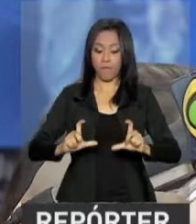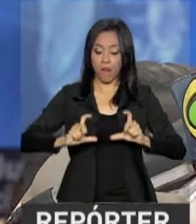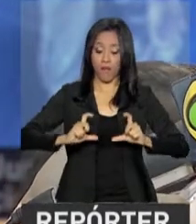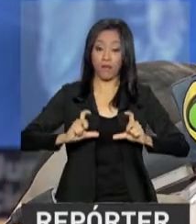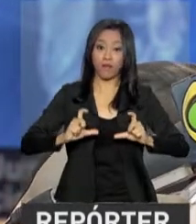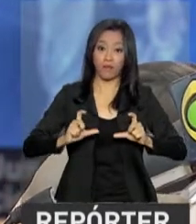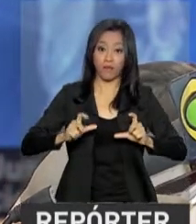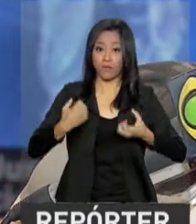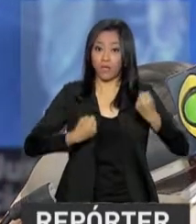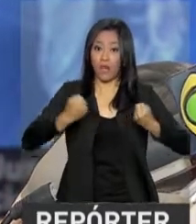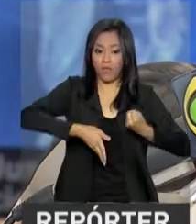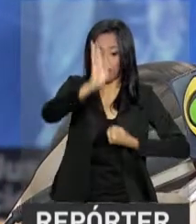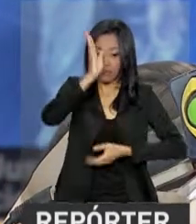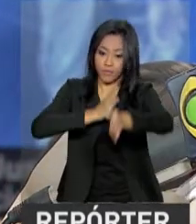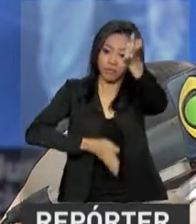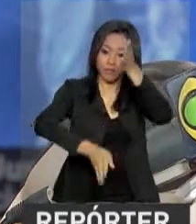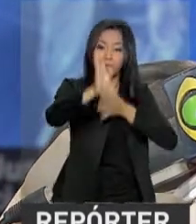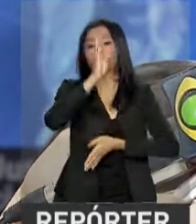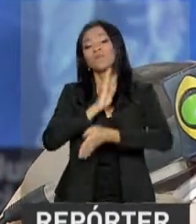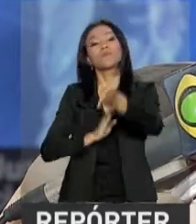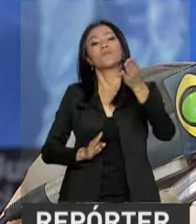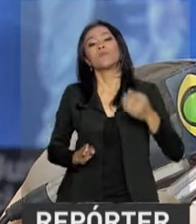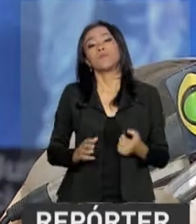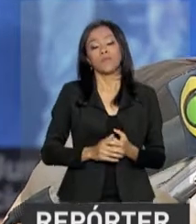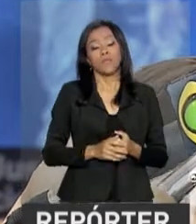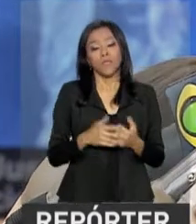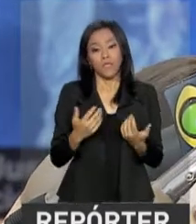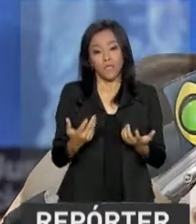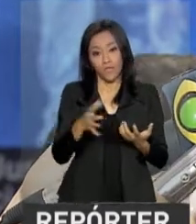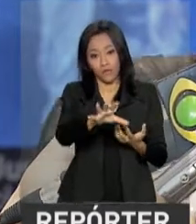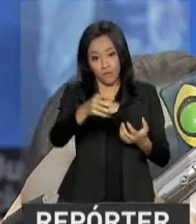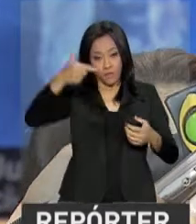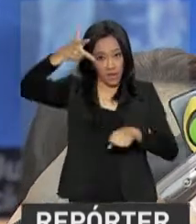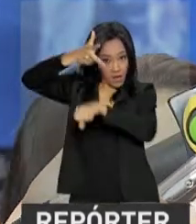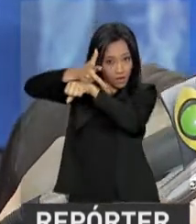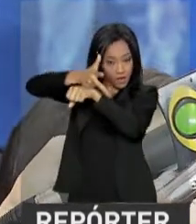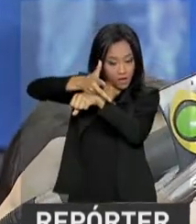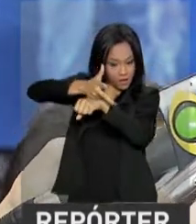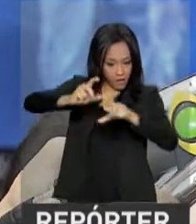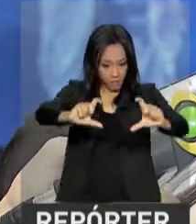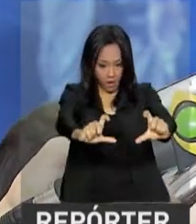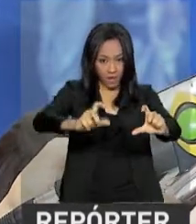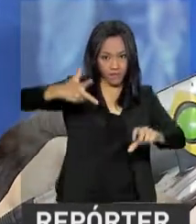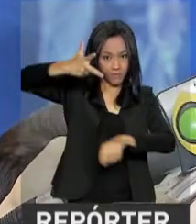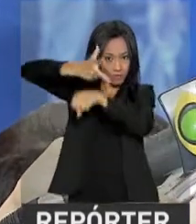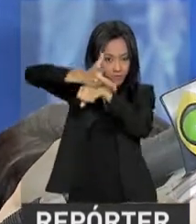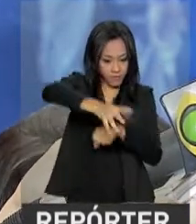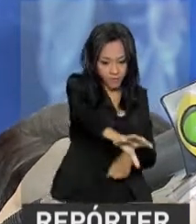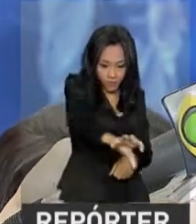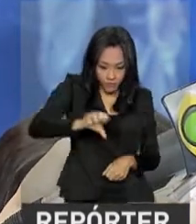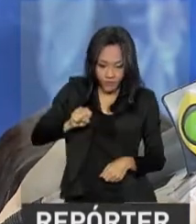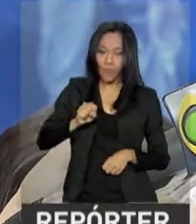automóveis que passam por aquele cheque ponto ou seja por aquele ponto quando imediatamente um centro de comando e controle e se